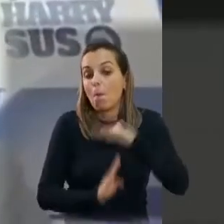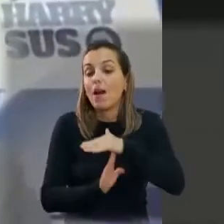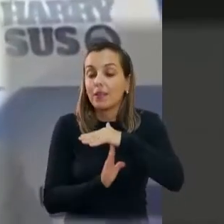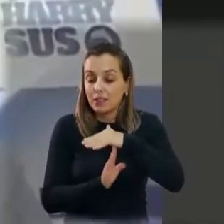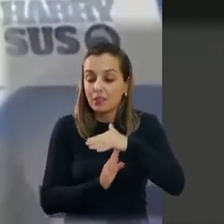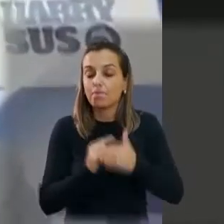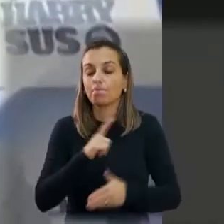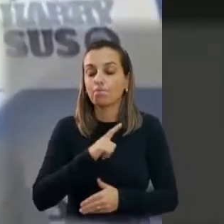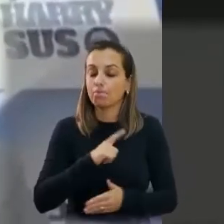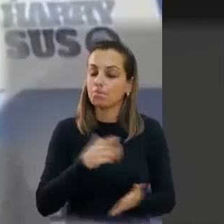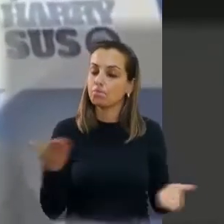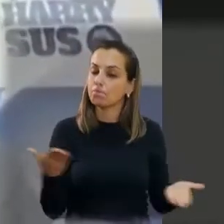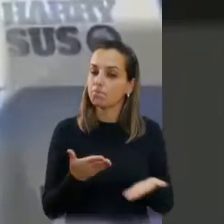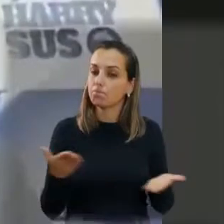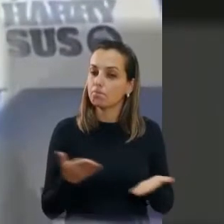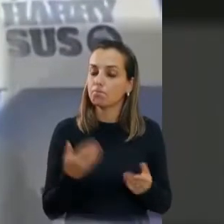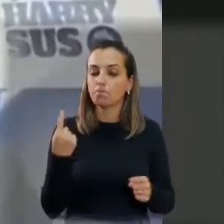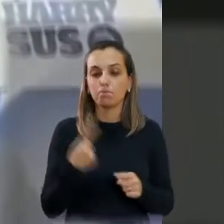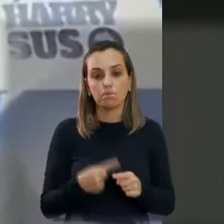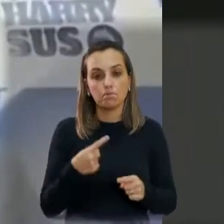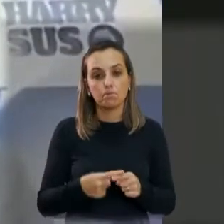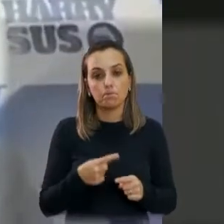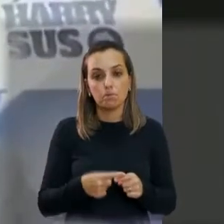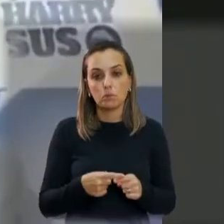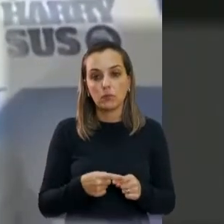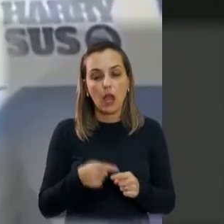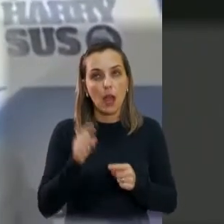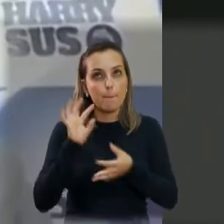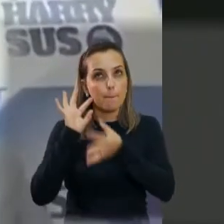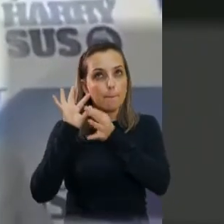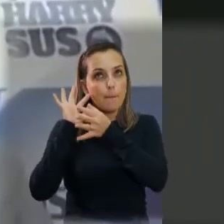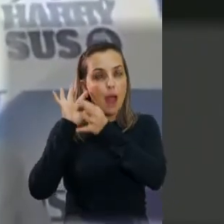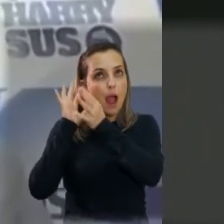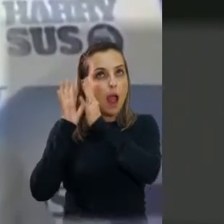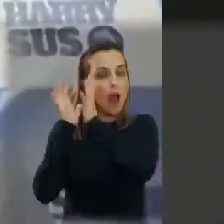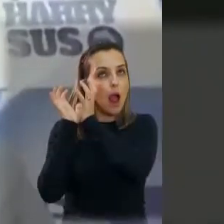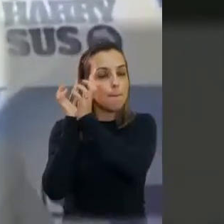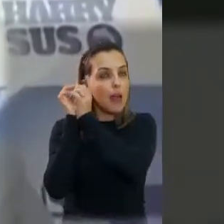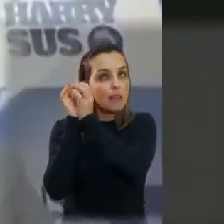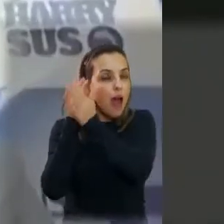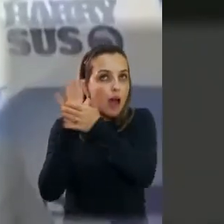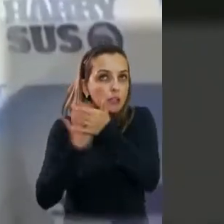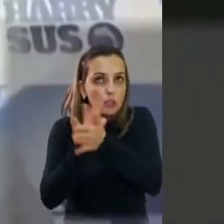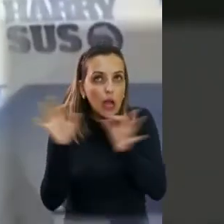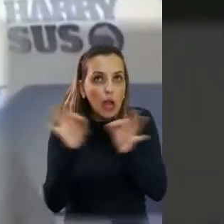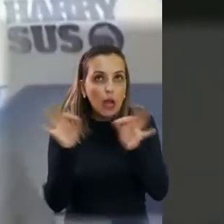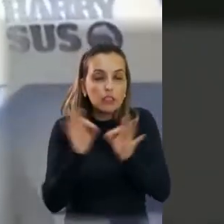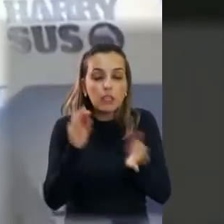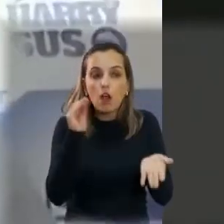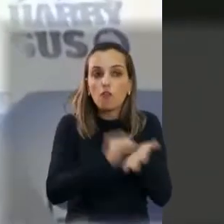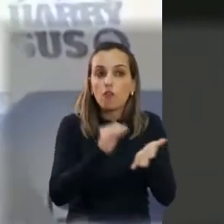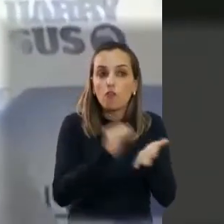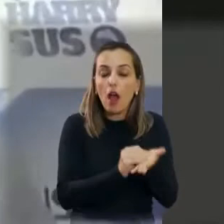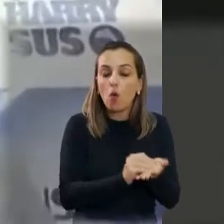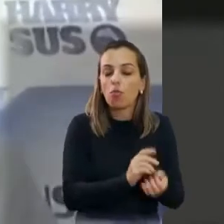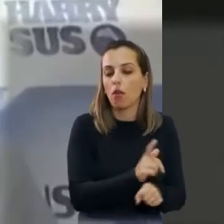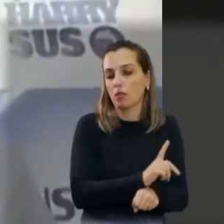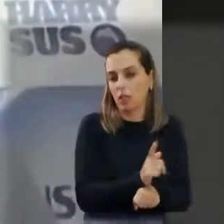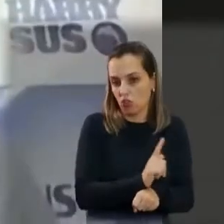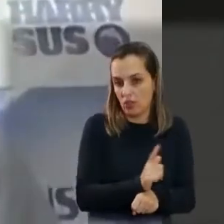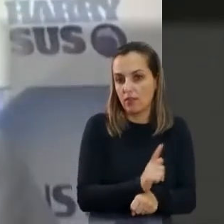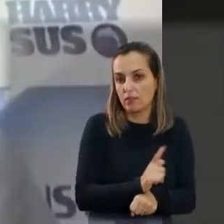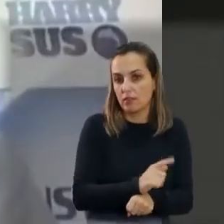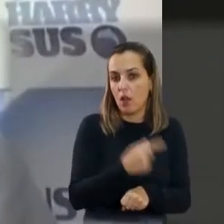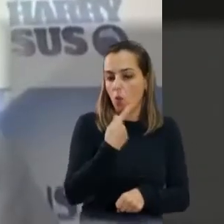nós temos hoje, porque isso não foi pensado. Nós temos uma deficiência de gestão,